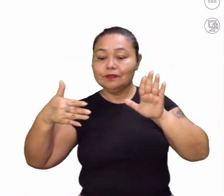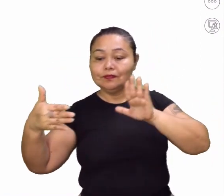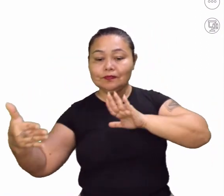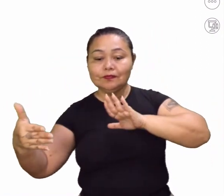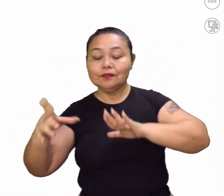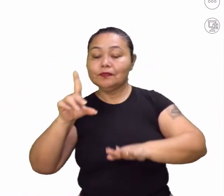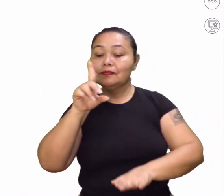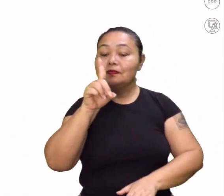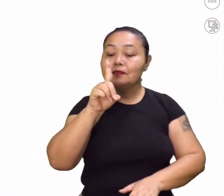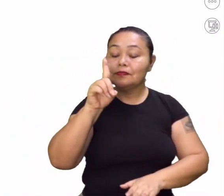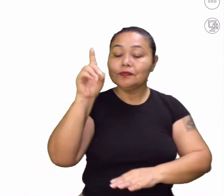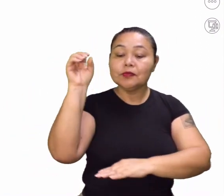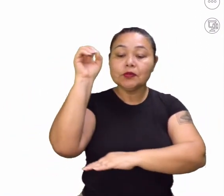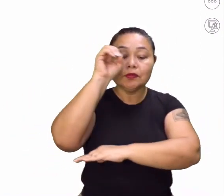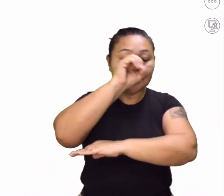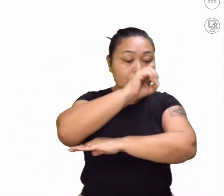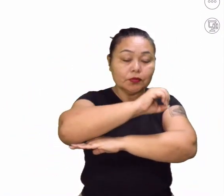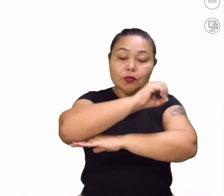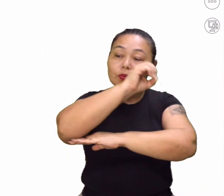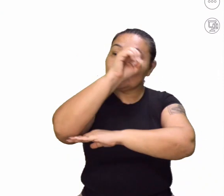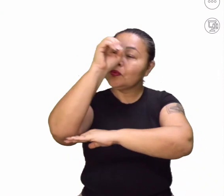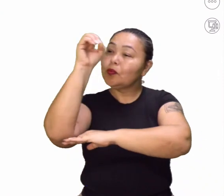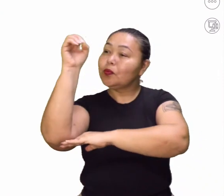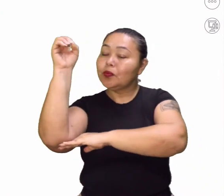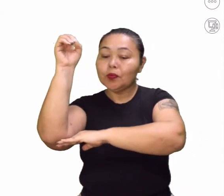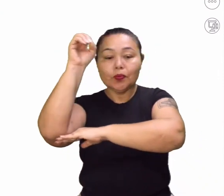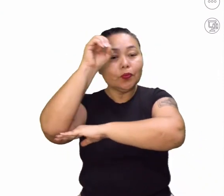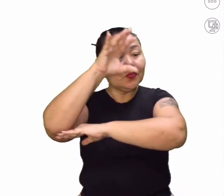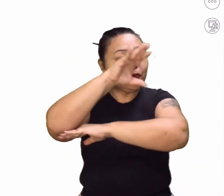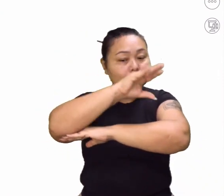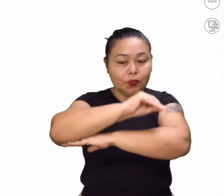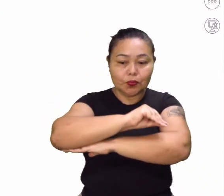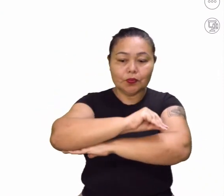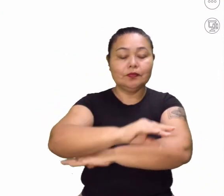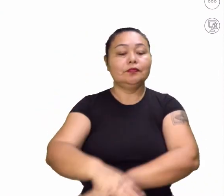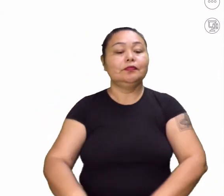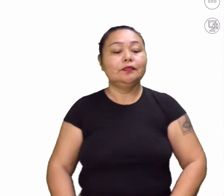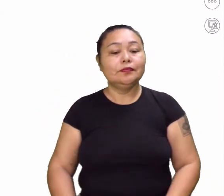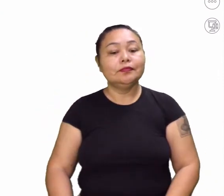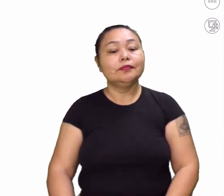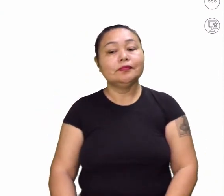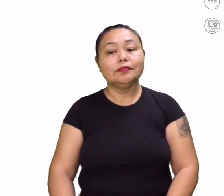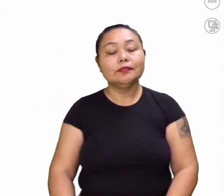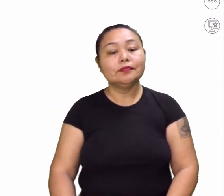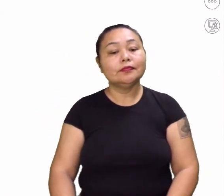os dias e as noites. Isso acontece no solstício. Exatamente.